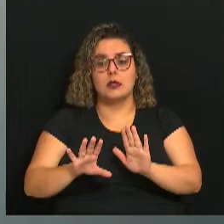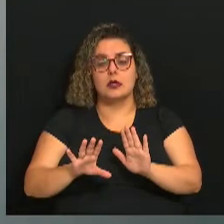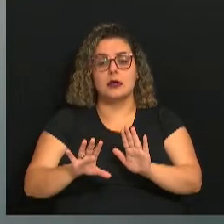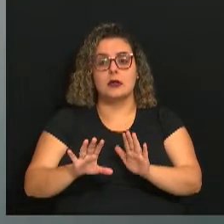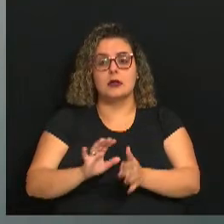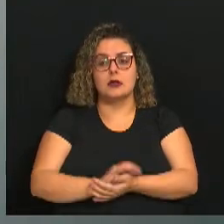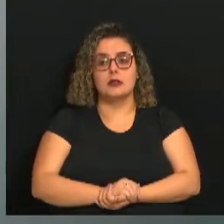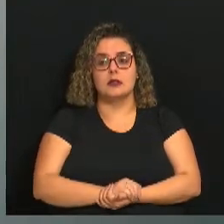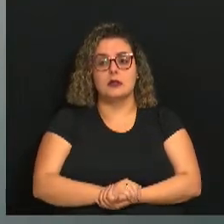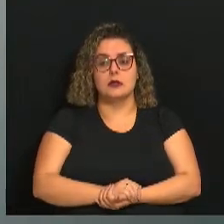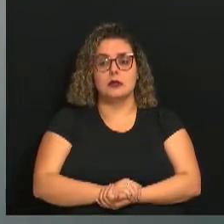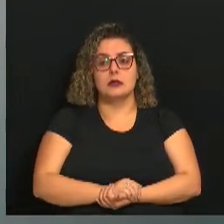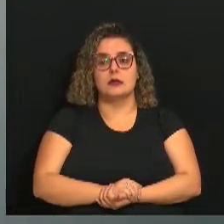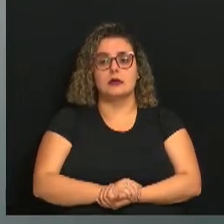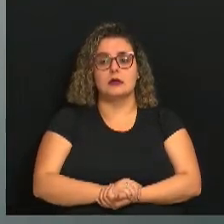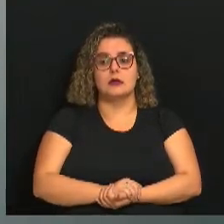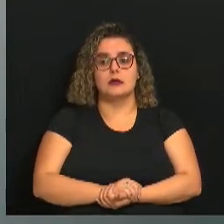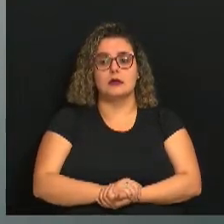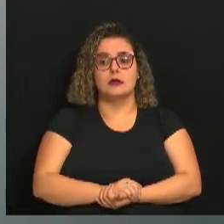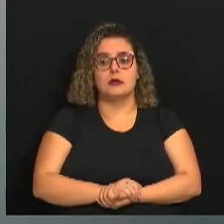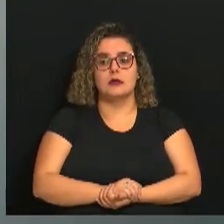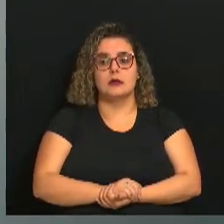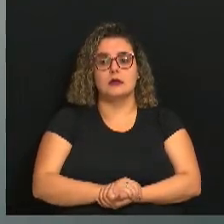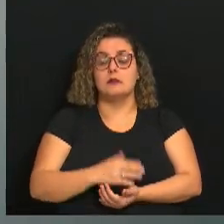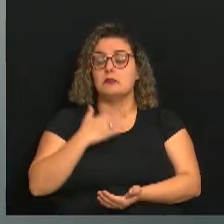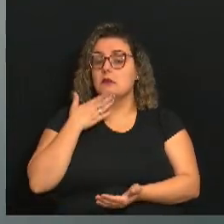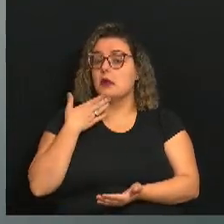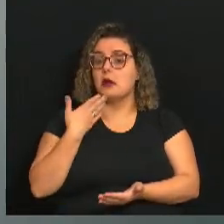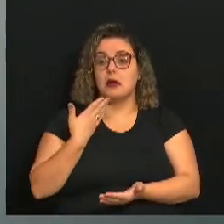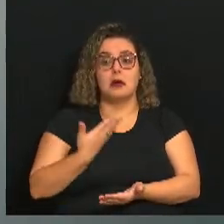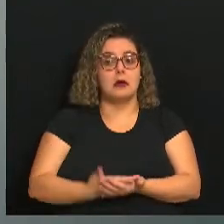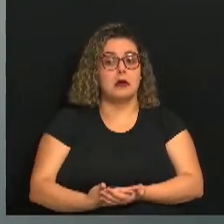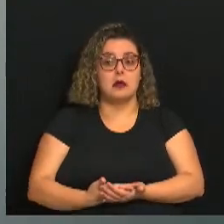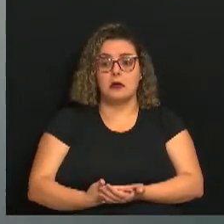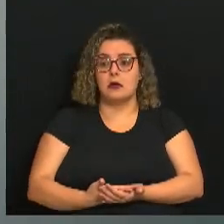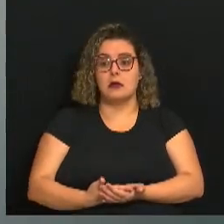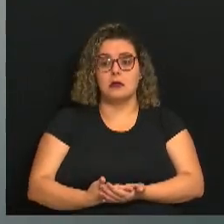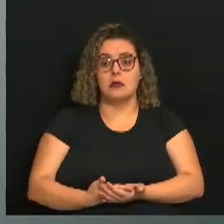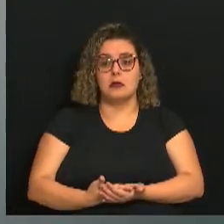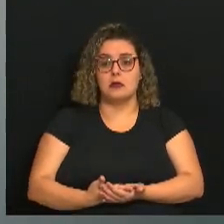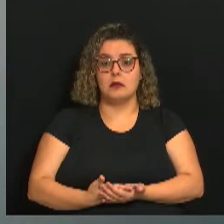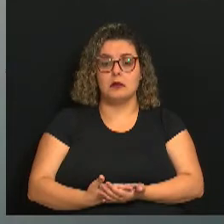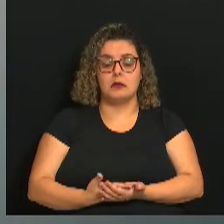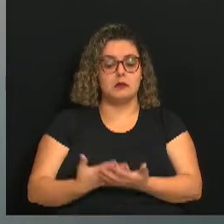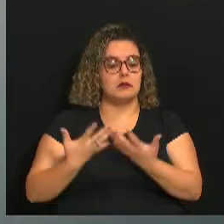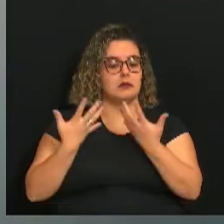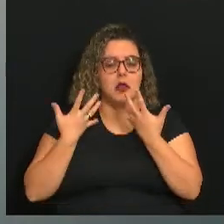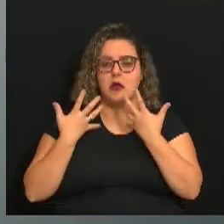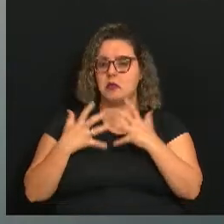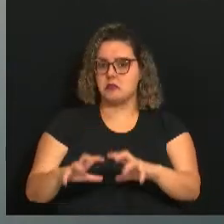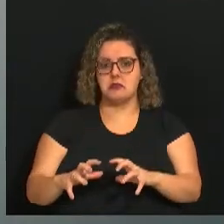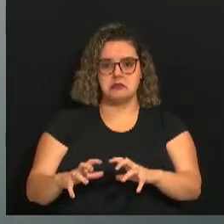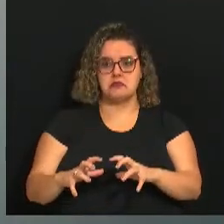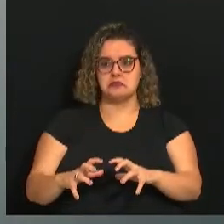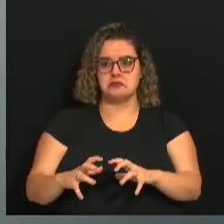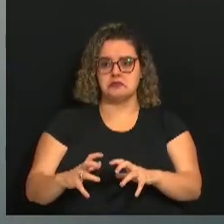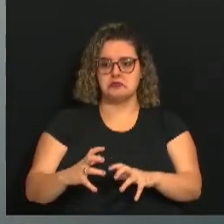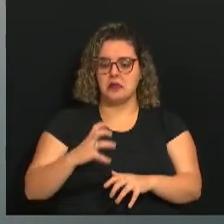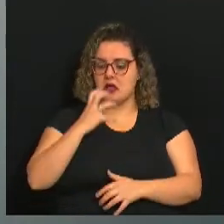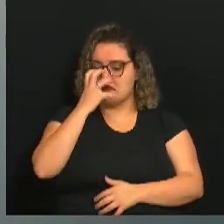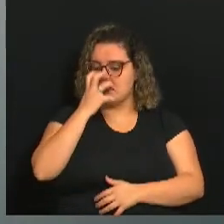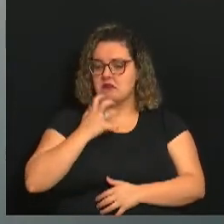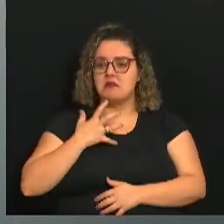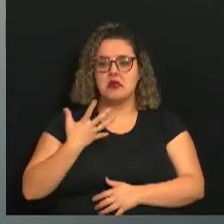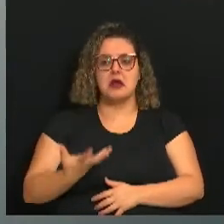assim, surpreendentemente, a empresa foi bastante hostil nesse sentido. Inclusive, pelo documento, nós não vamos mais